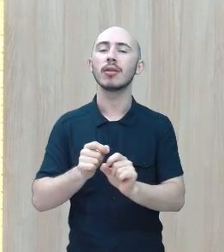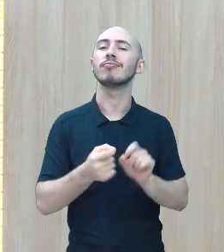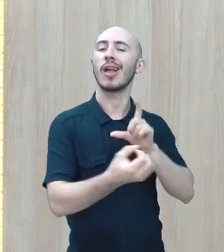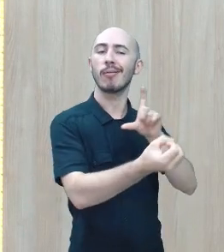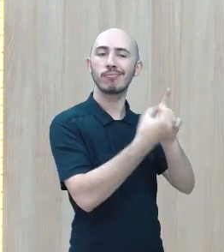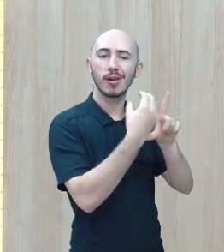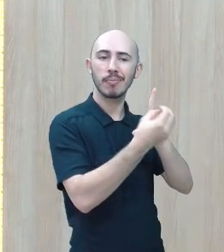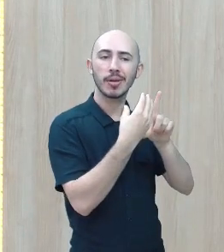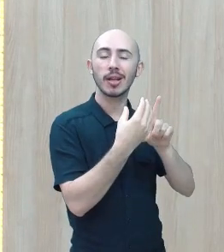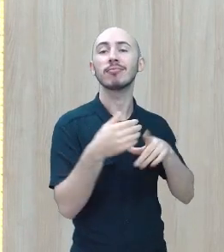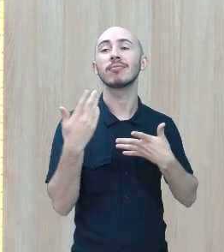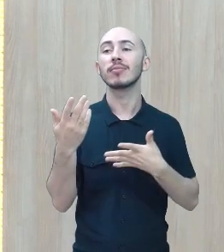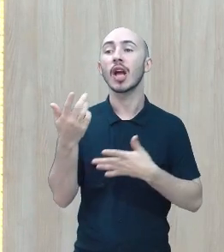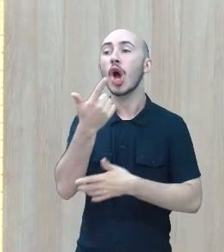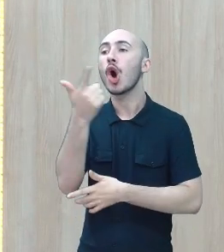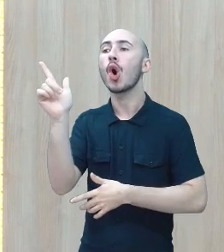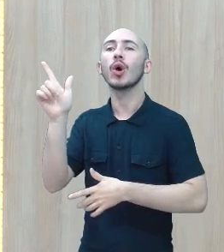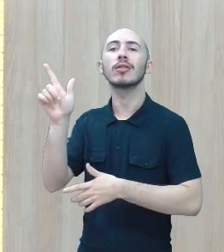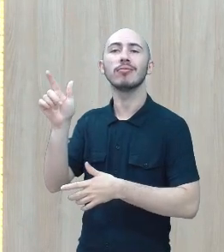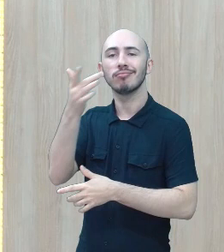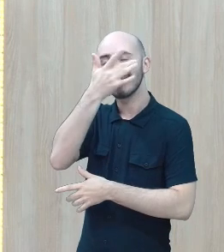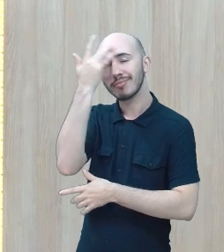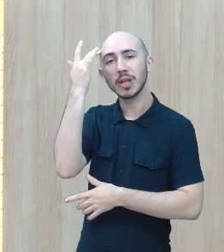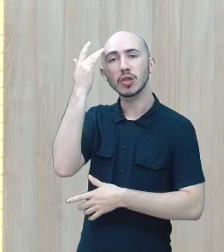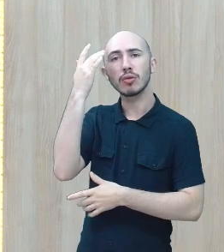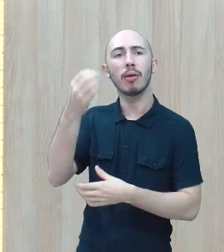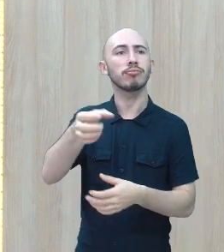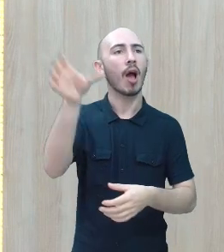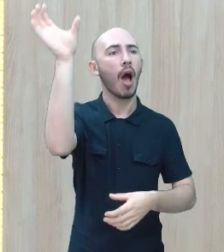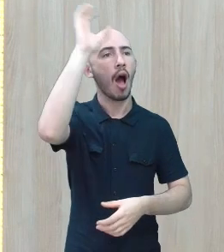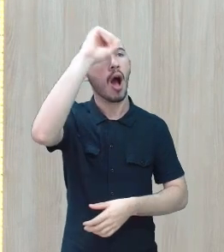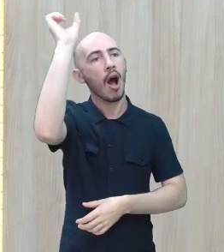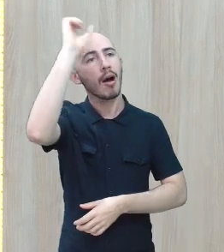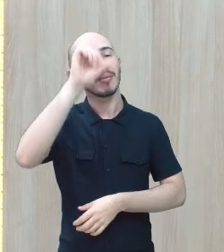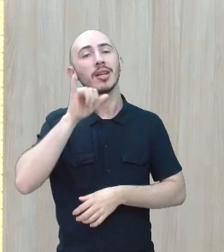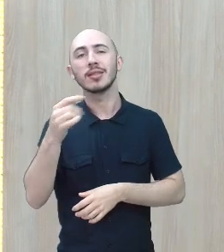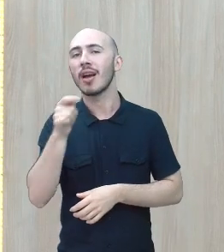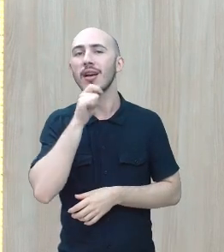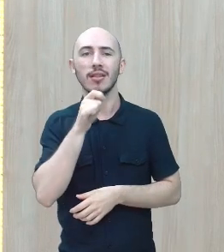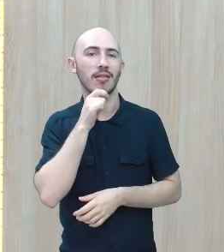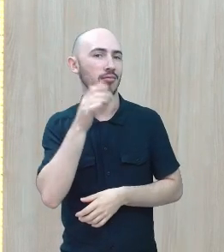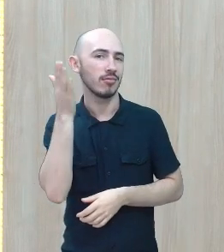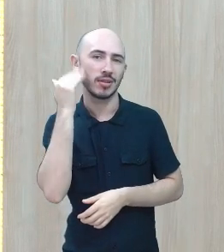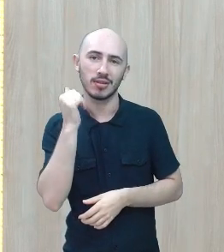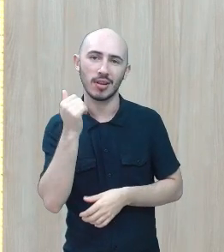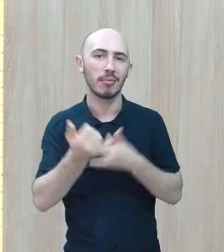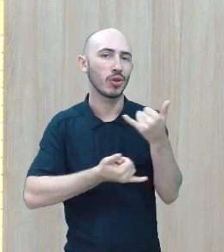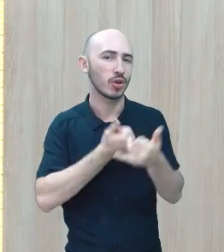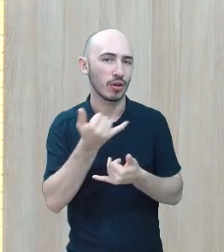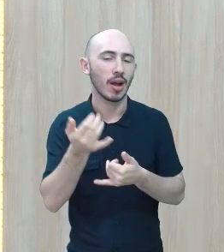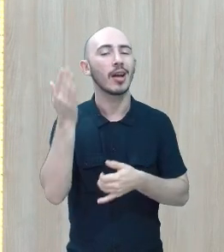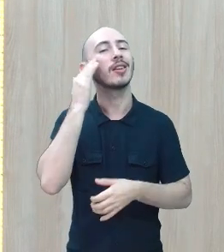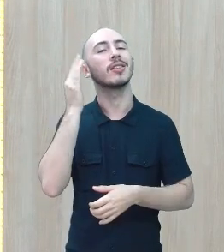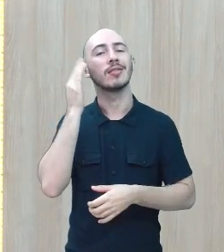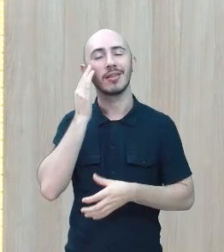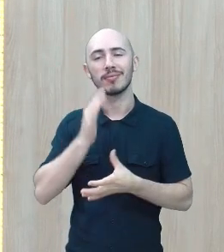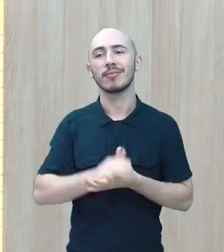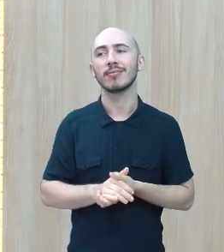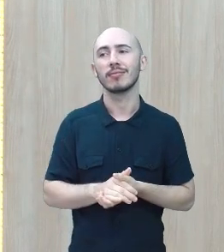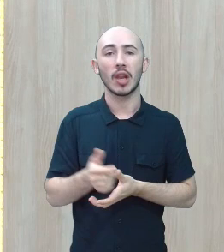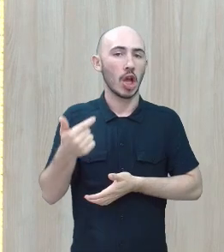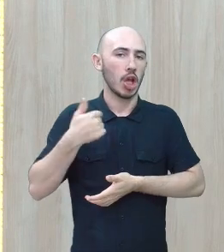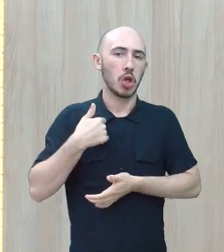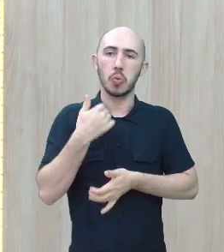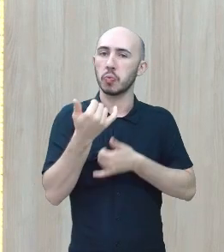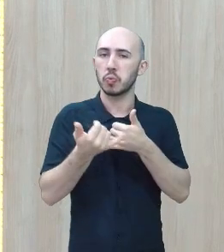norte para outras pessoas que não tiveram ali tanto contato com o jogo, mas podem, enfim, entender como jogar, né? Eu